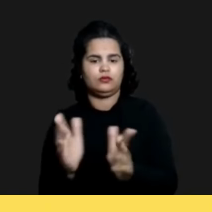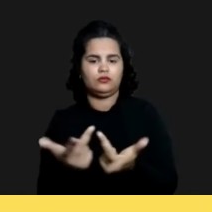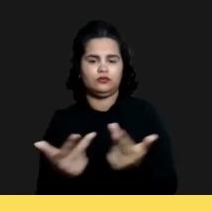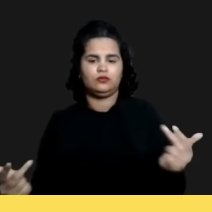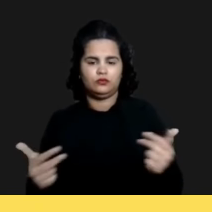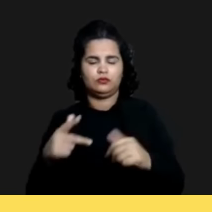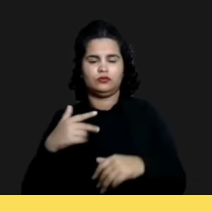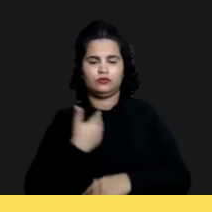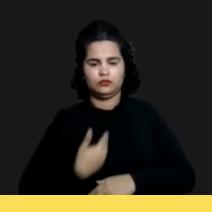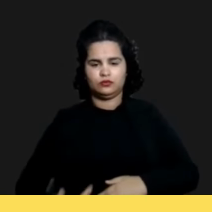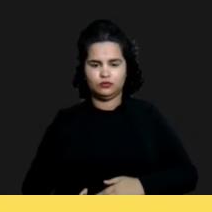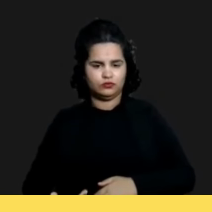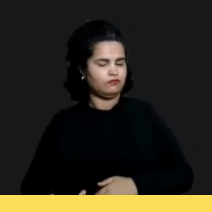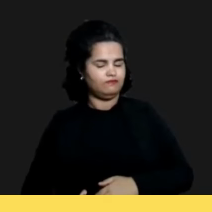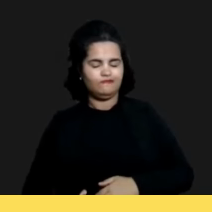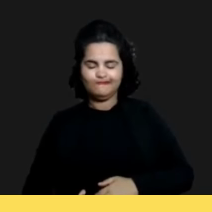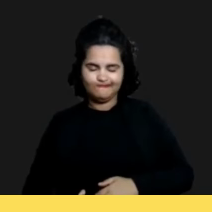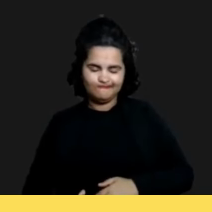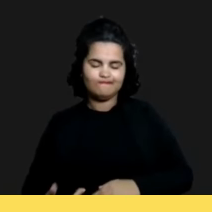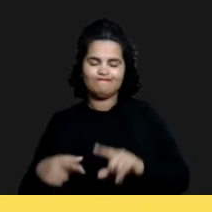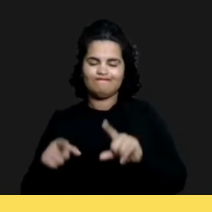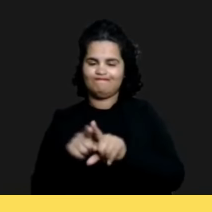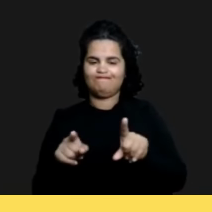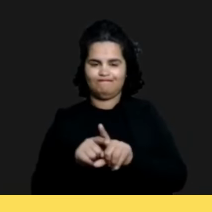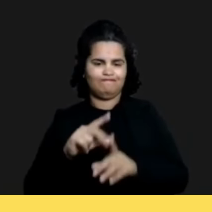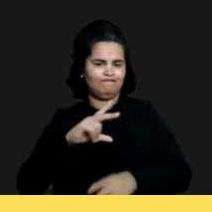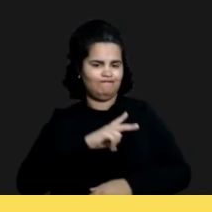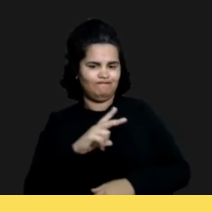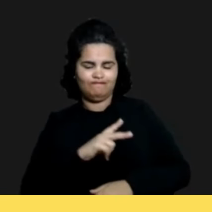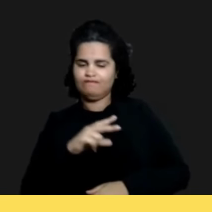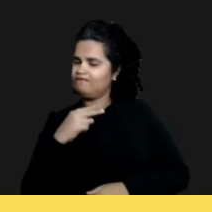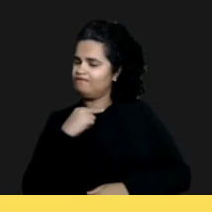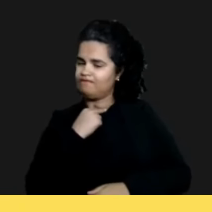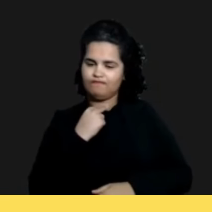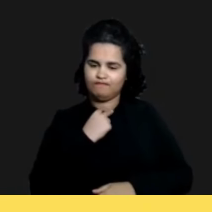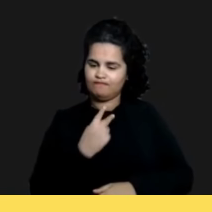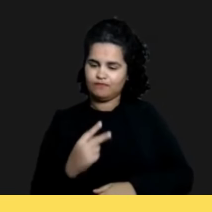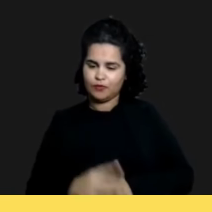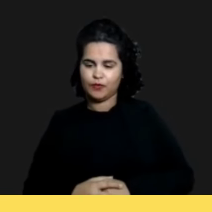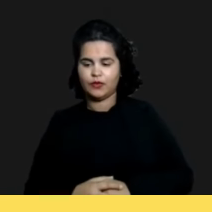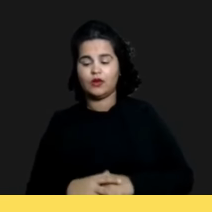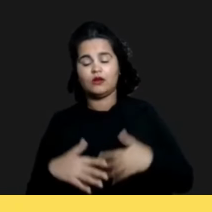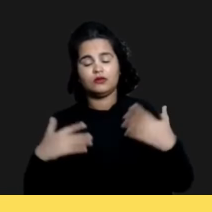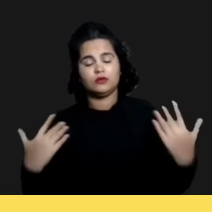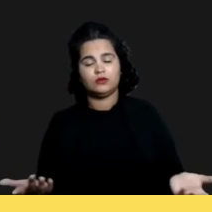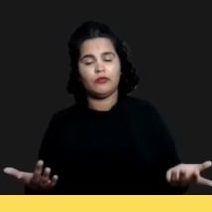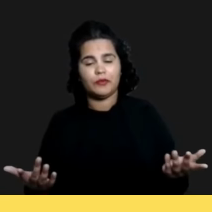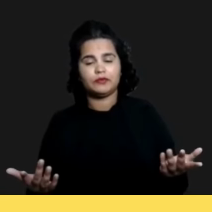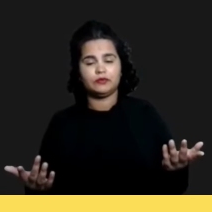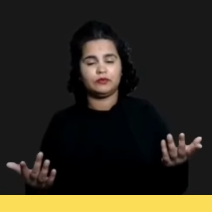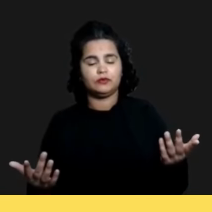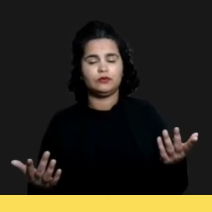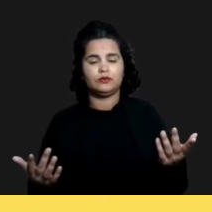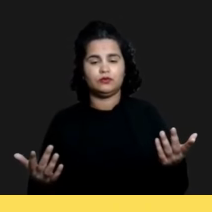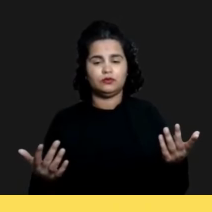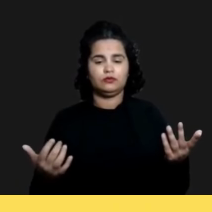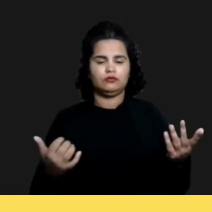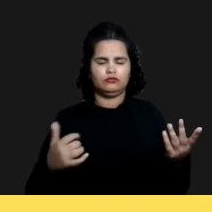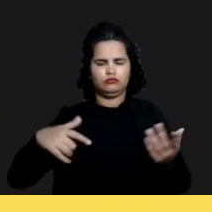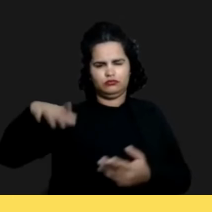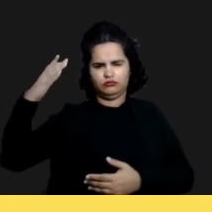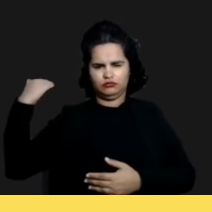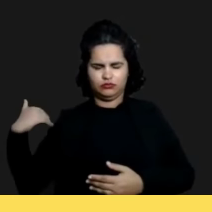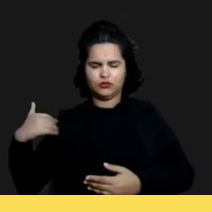patrimônio público ou privado. Certa vez, o nosso saudoso e